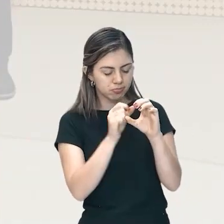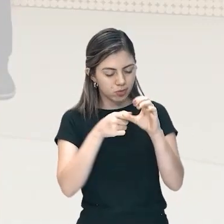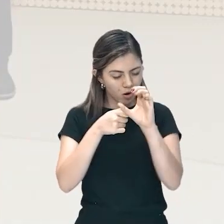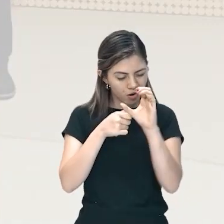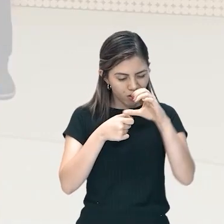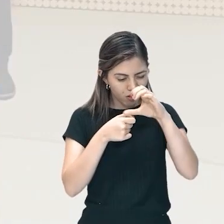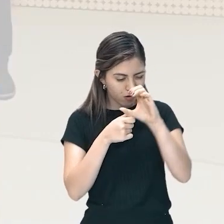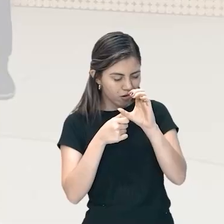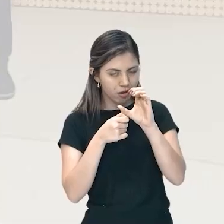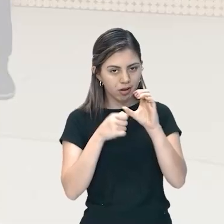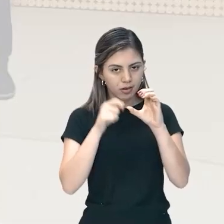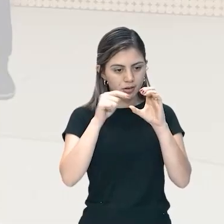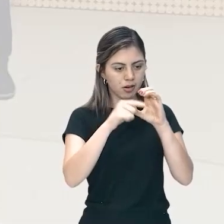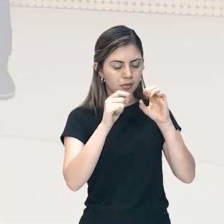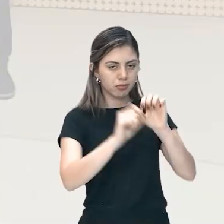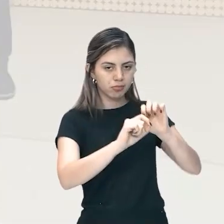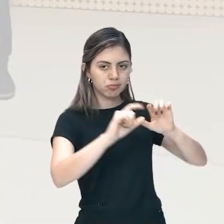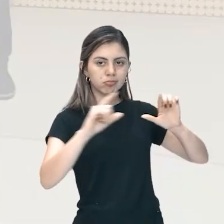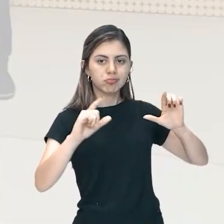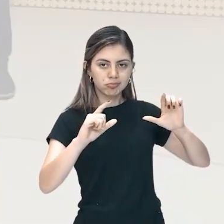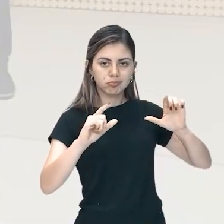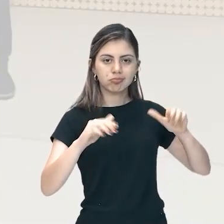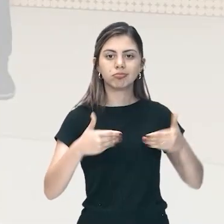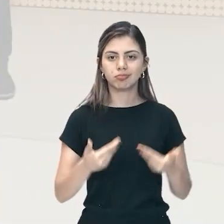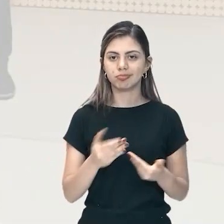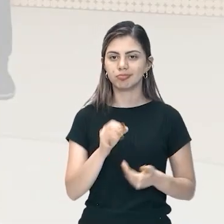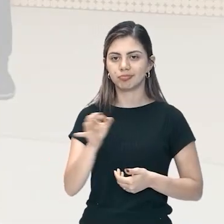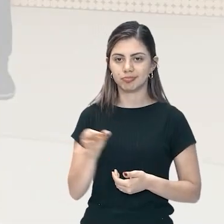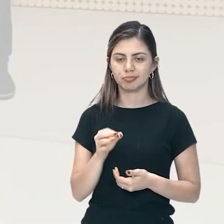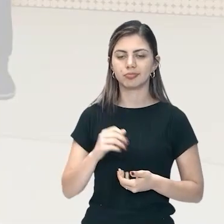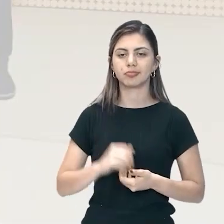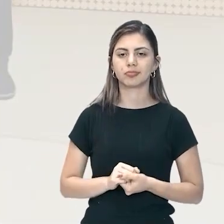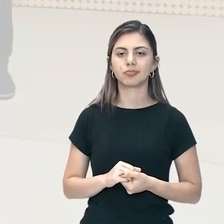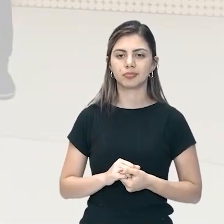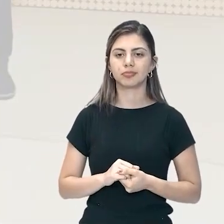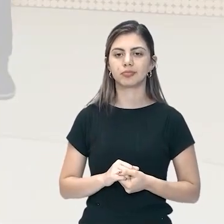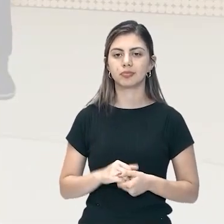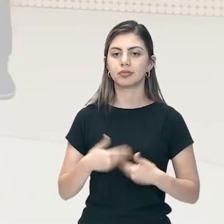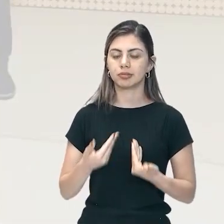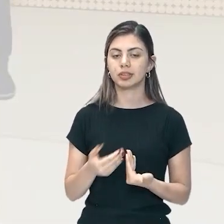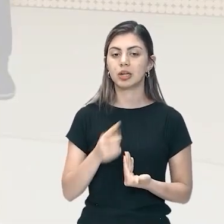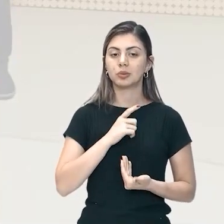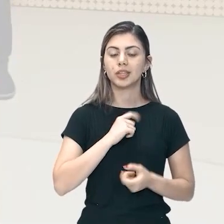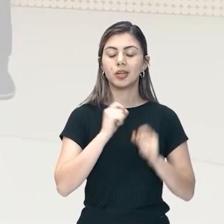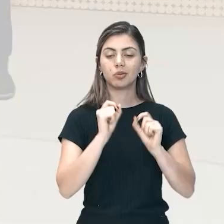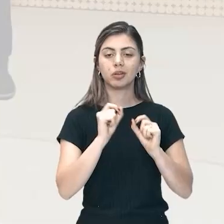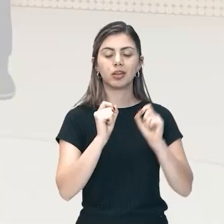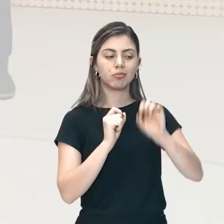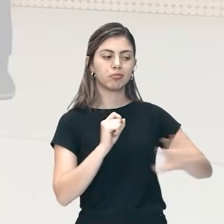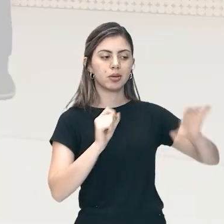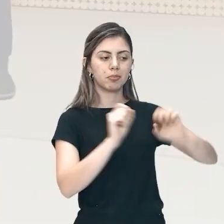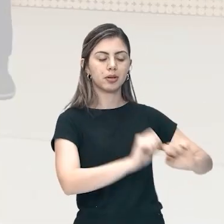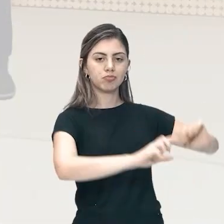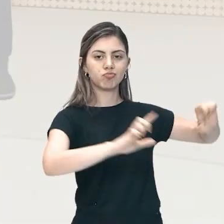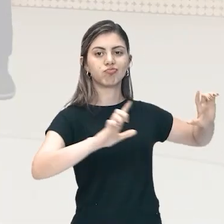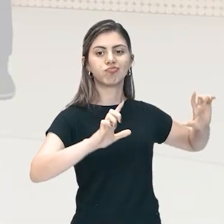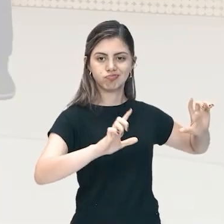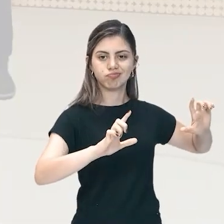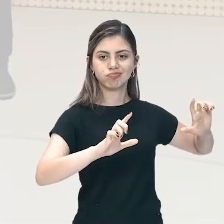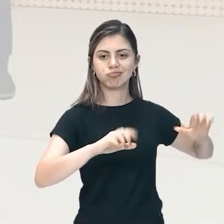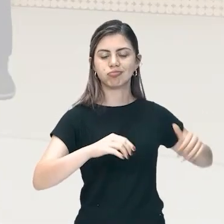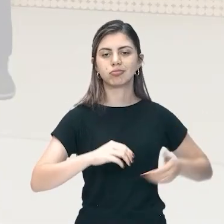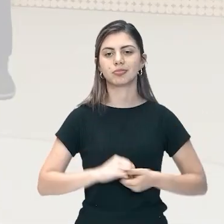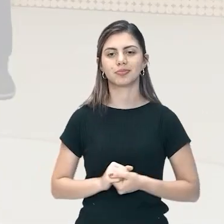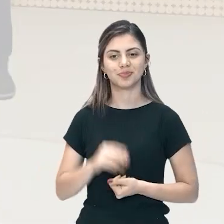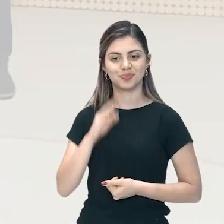Tu estaria enxergando do lado direito aí e do lado esquerdo eu vou ter a imagem dela bem grandona. Bacana,